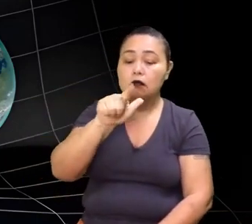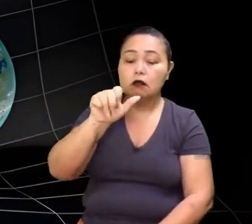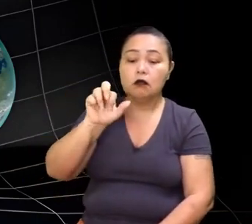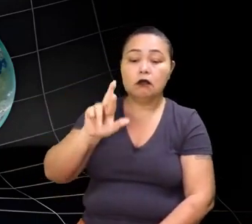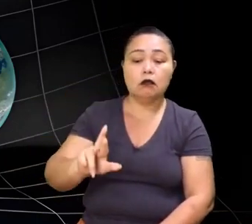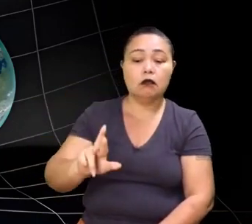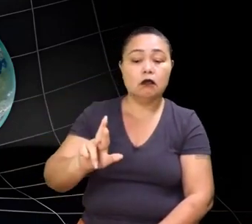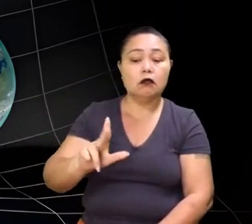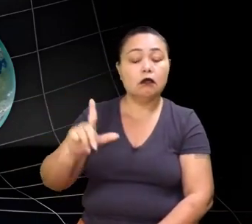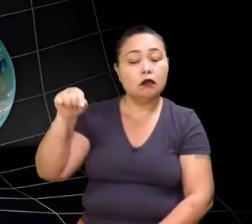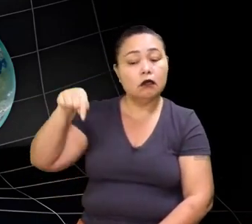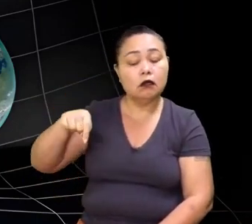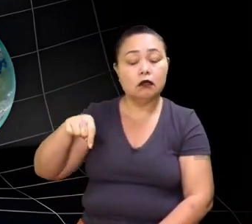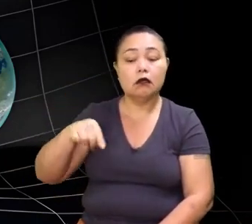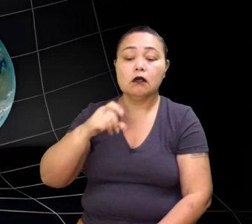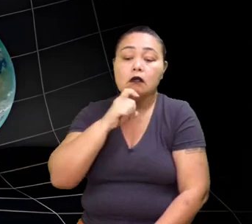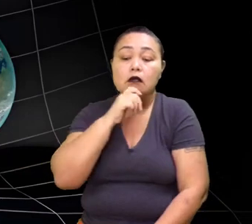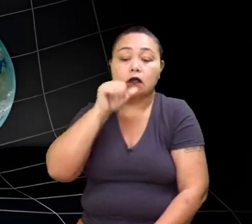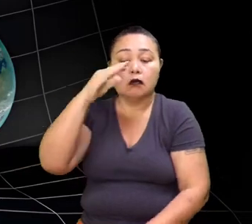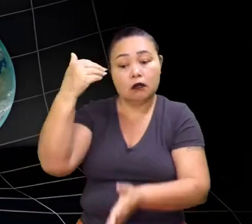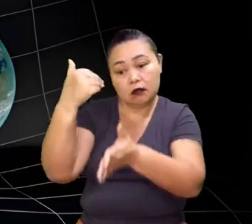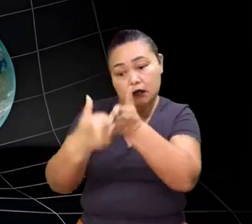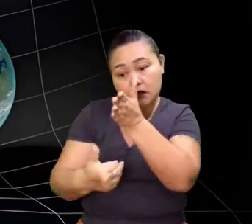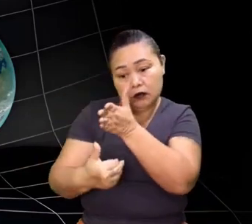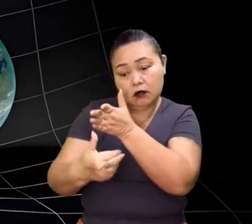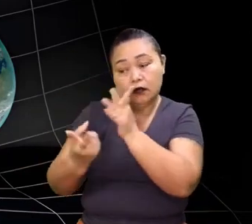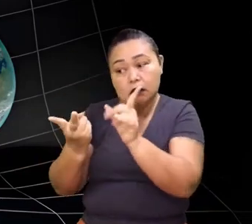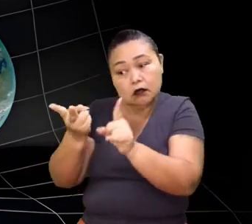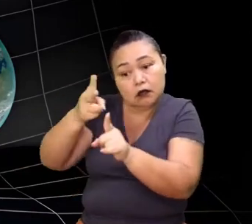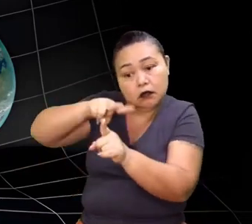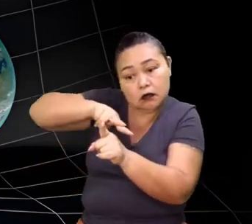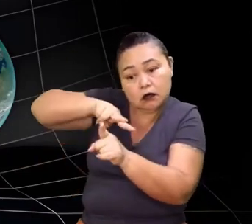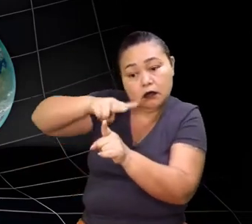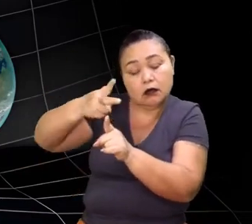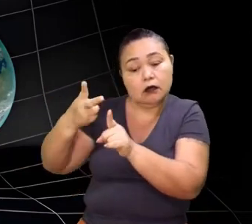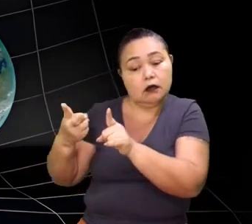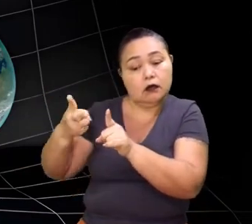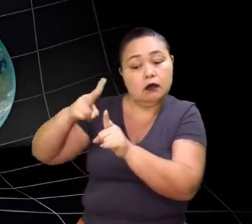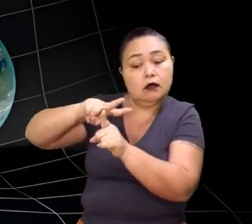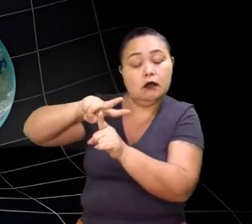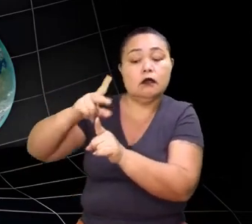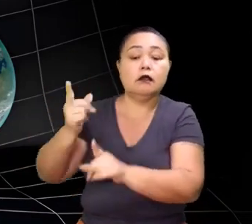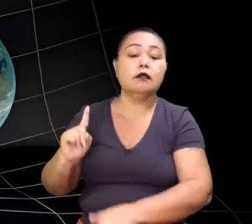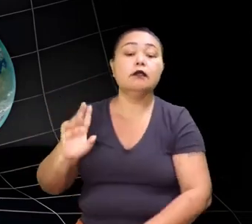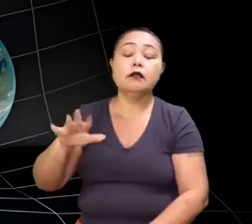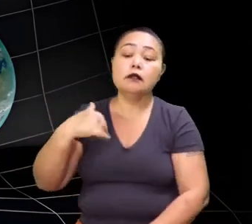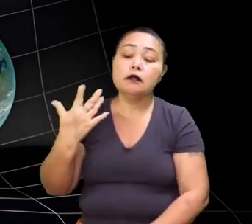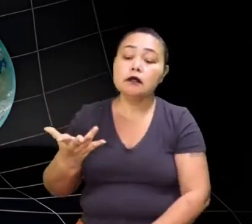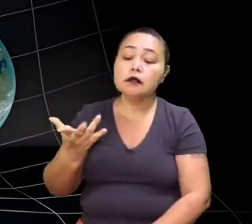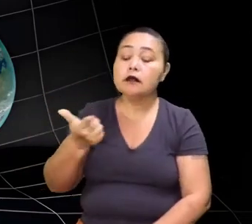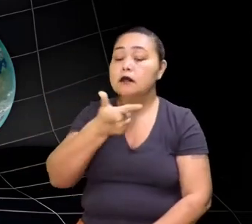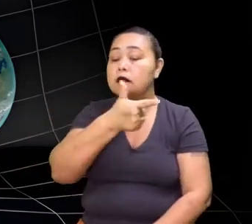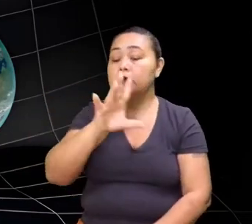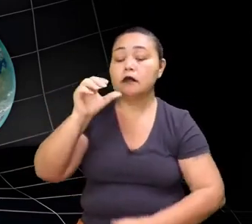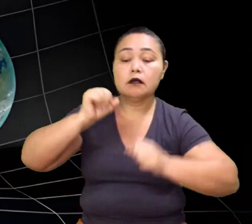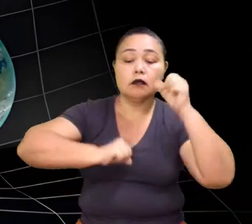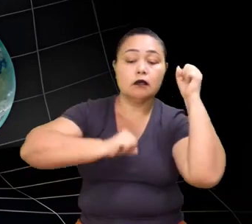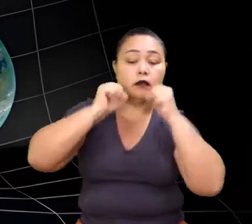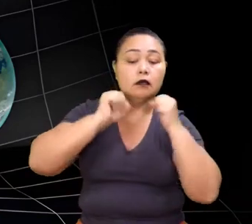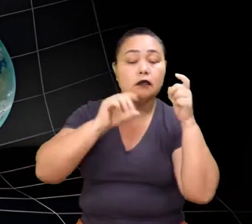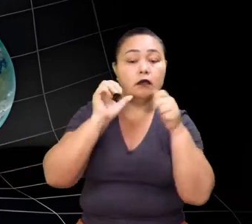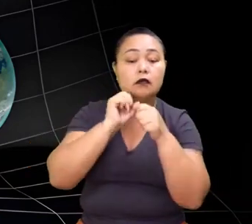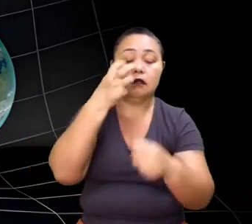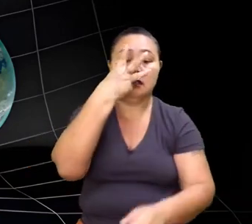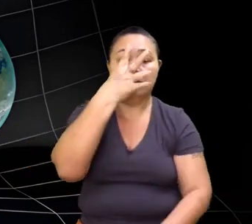então no caso aqui do ar condicionado é menor o trabalho é ao contrário é inverso chama trabalho inverso mas se fosse uma outra máquina